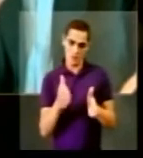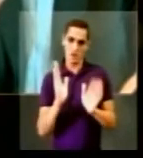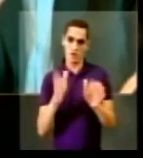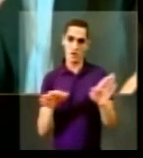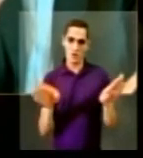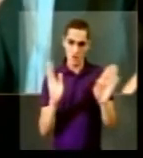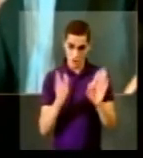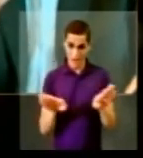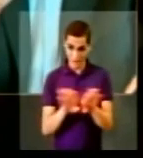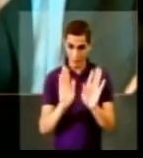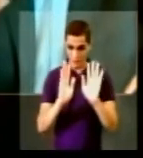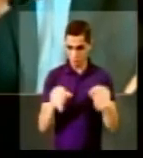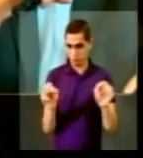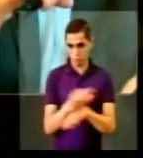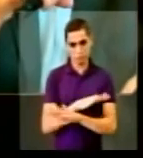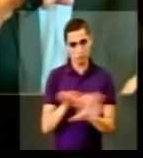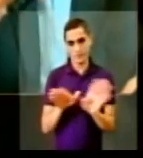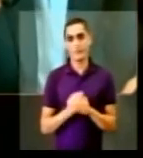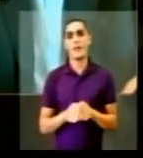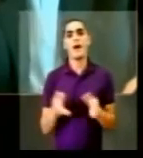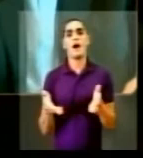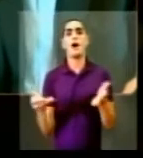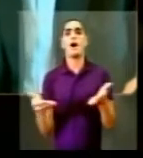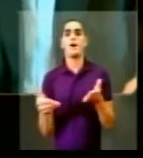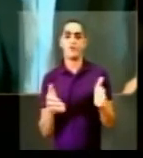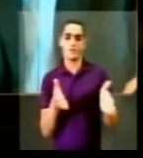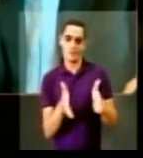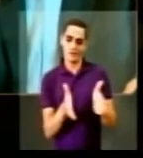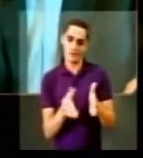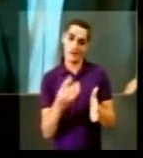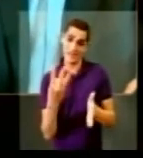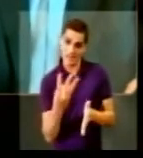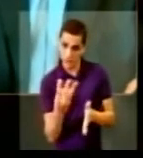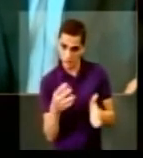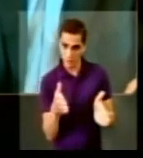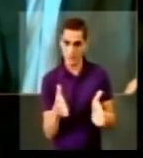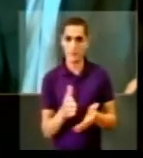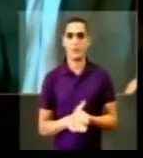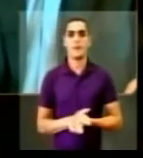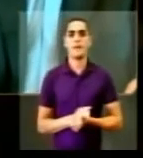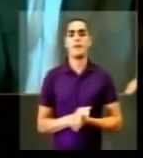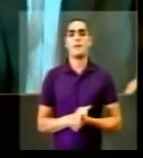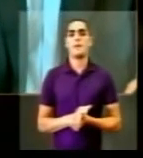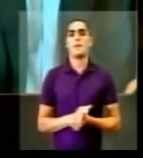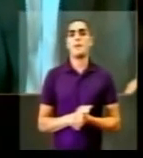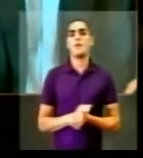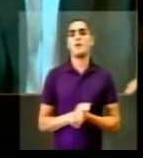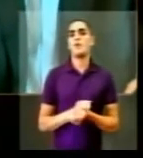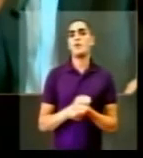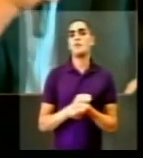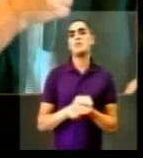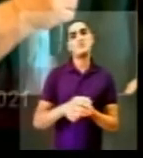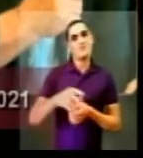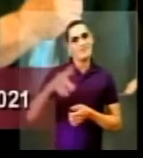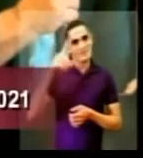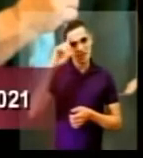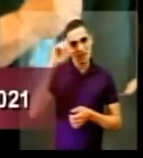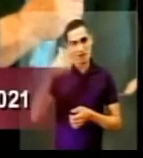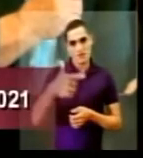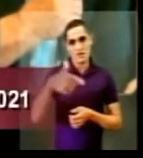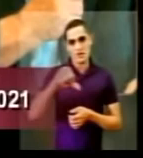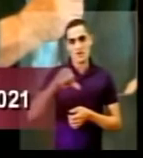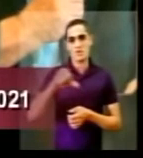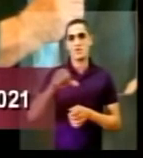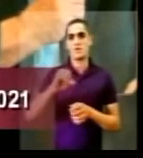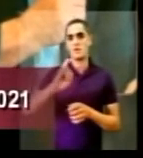concluímos. A terceira fase, que foi dia 29 e dia